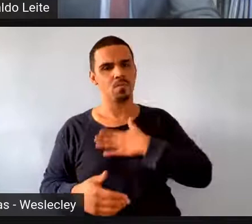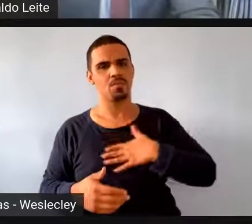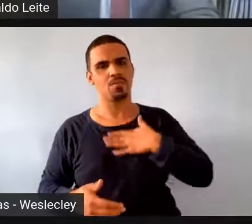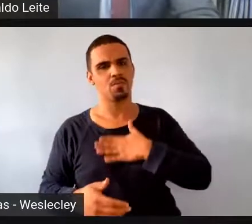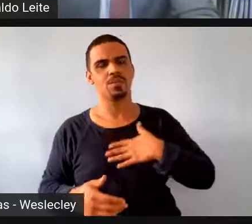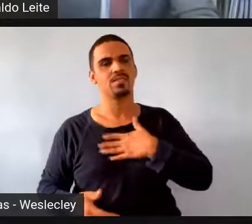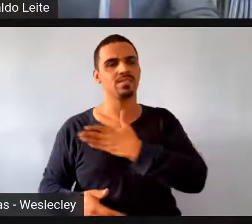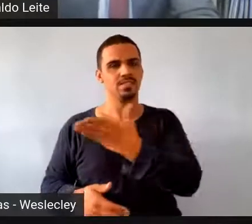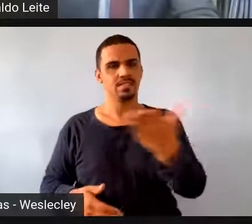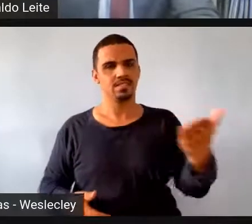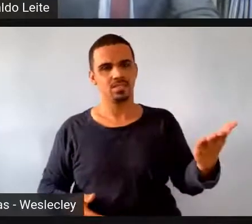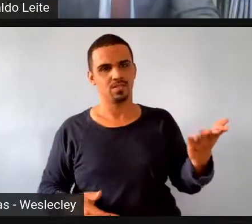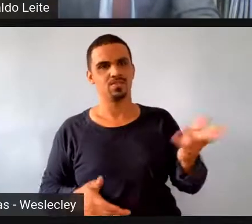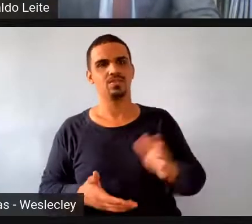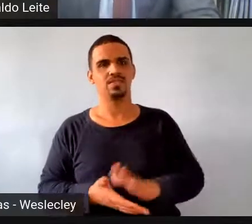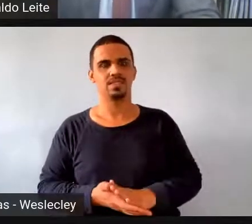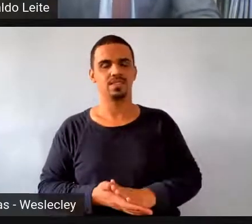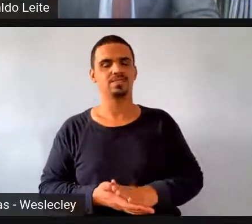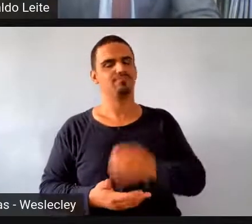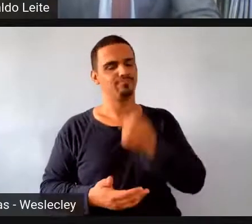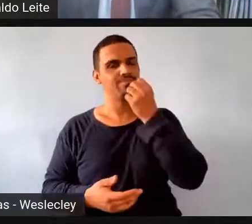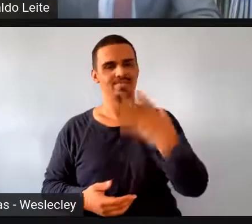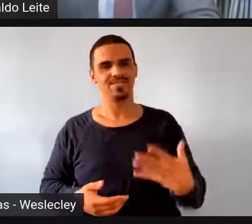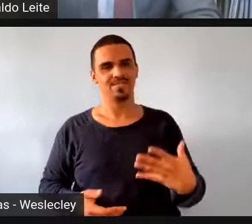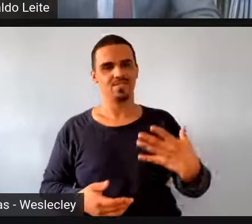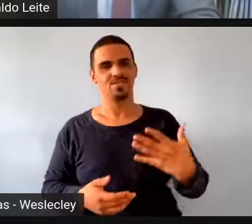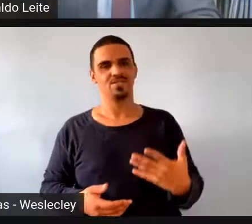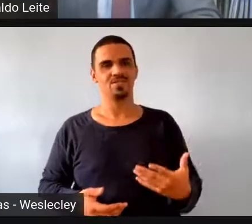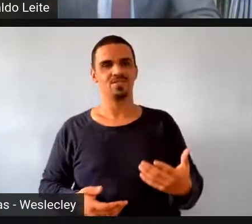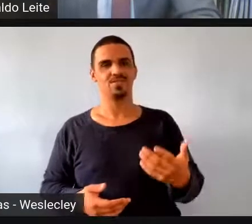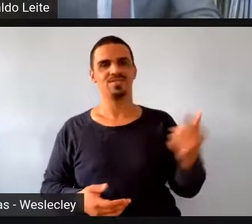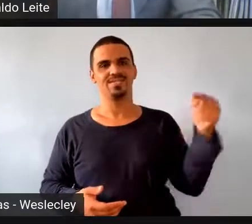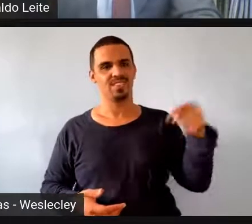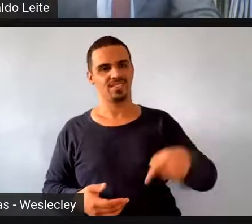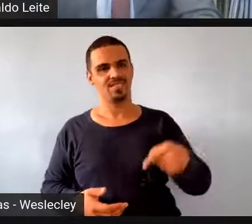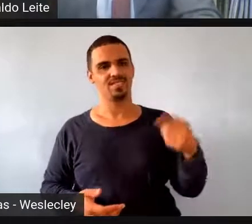um prazer, uma honra poder servir.